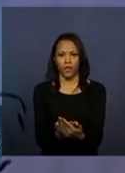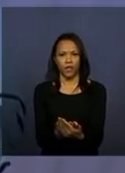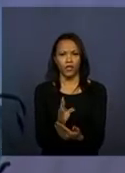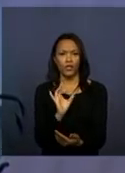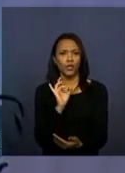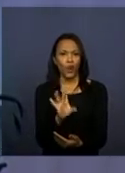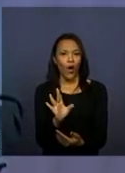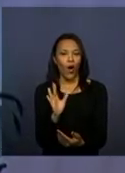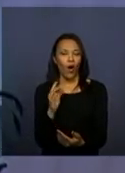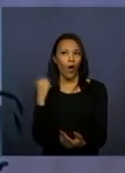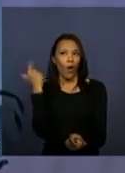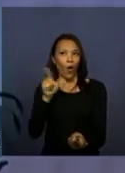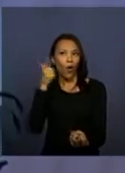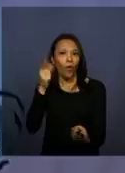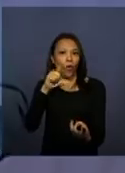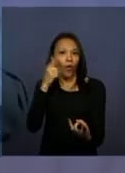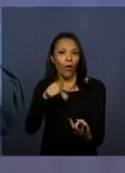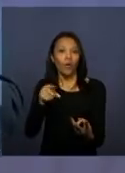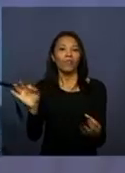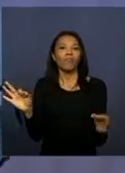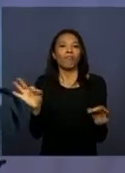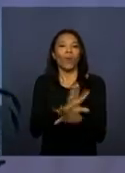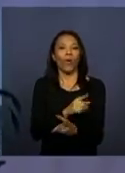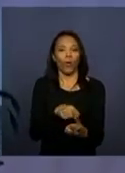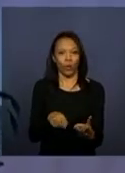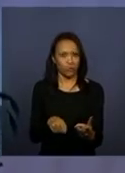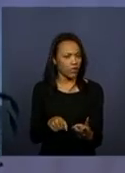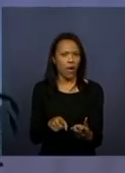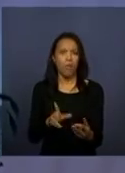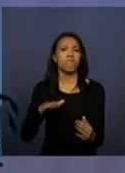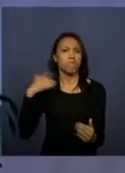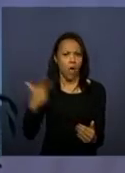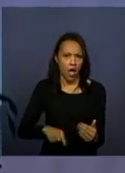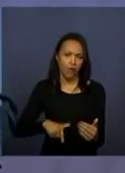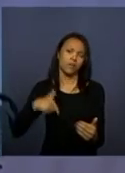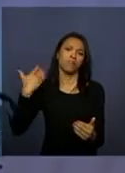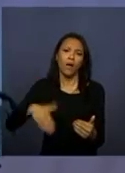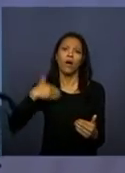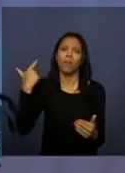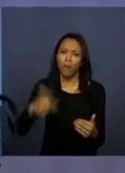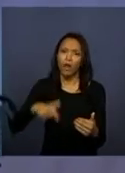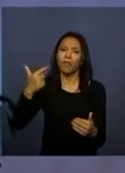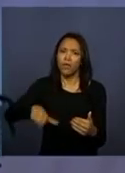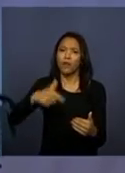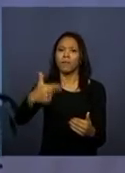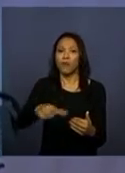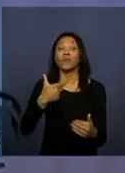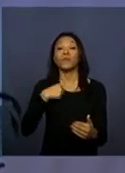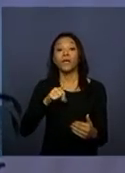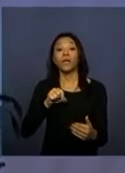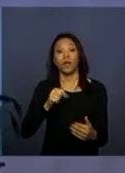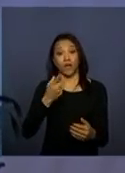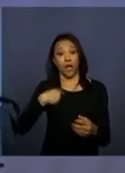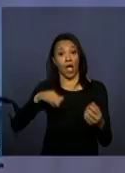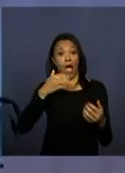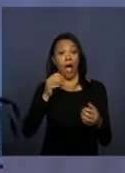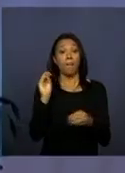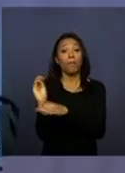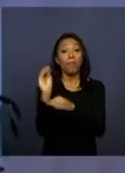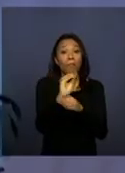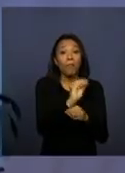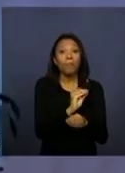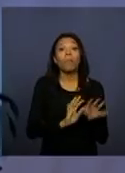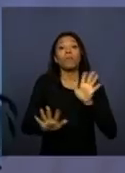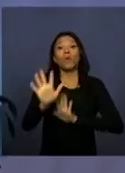que conquistamos basta. Não, vamos conquistar cada vez mais a proteção à população de